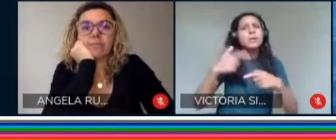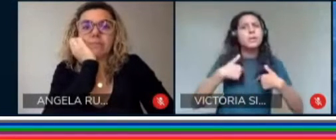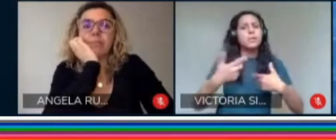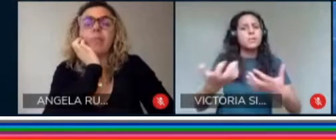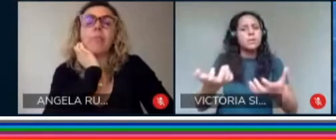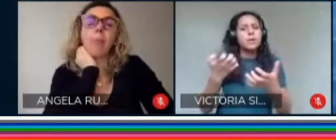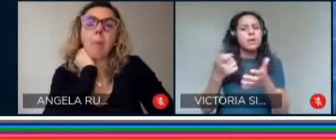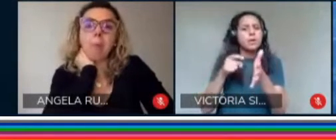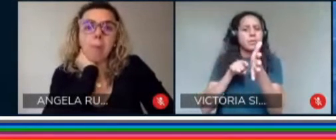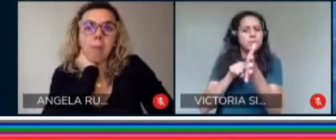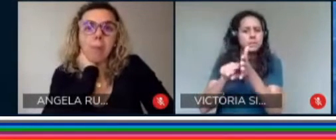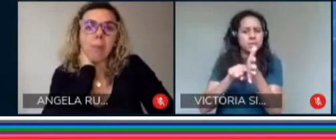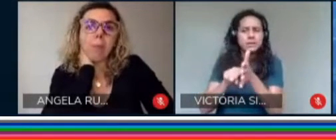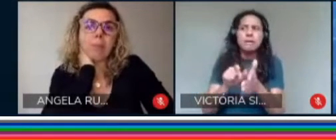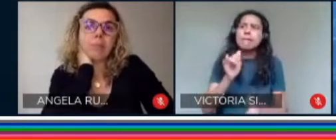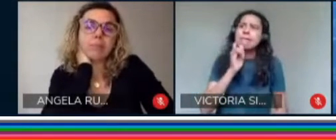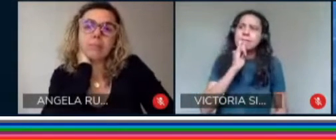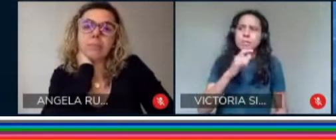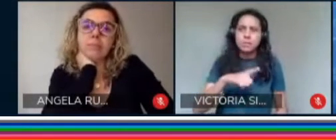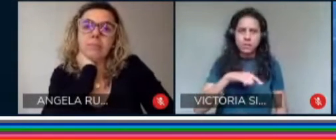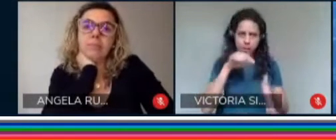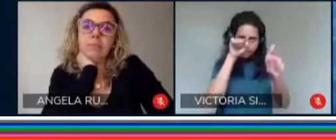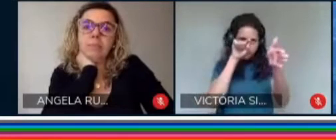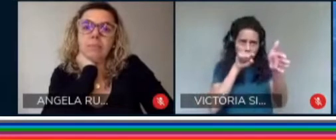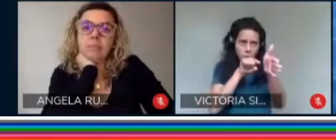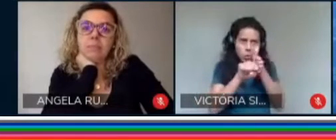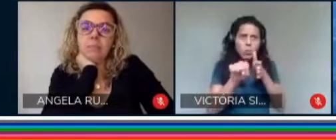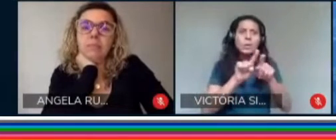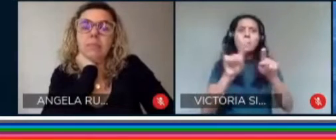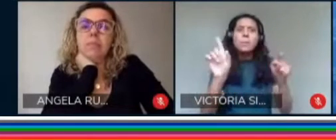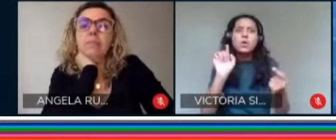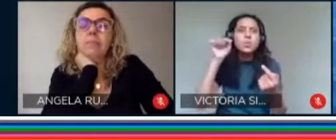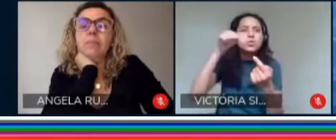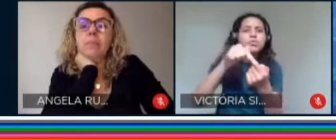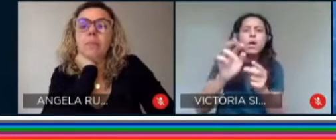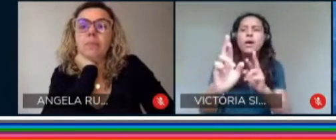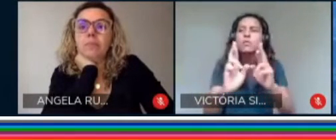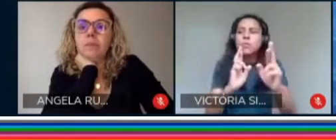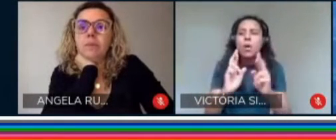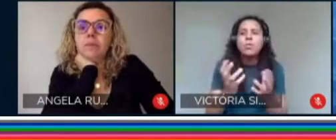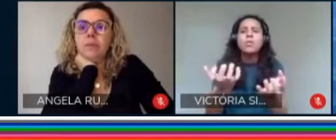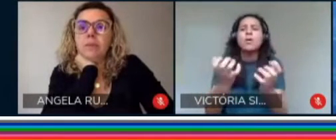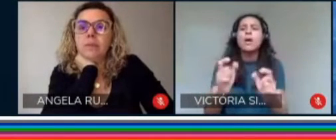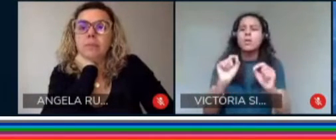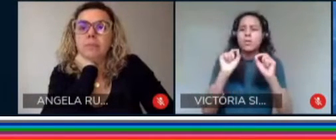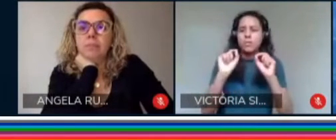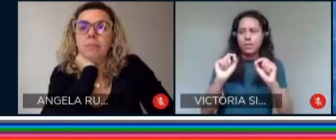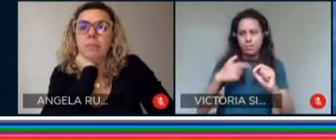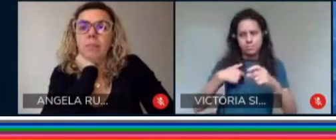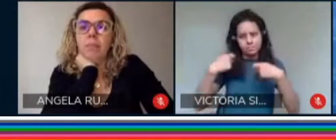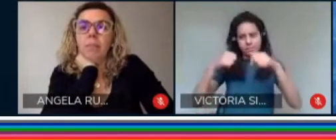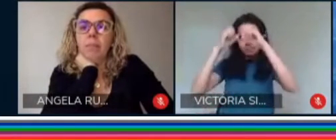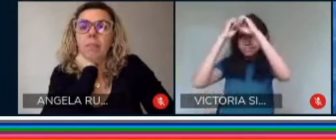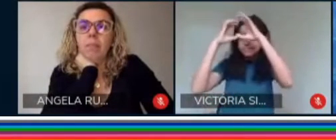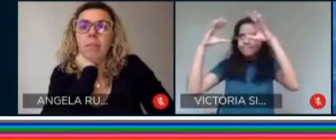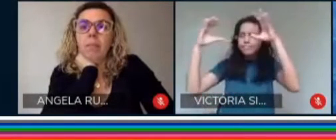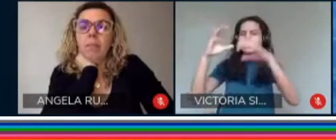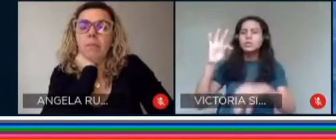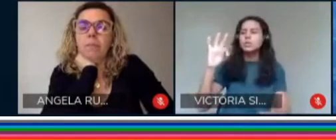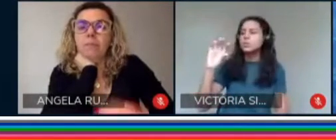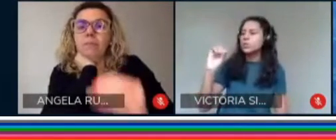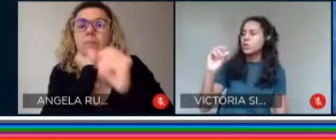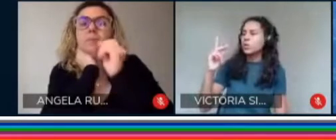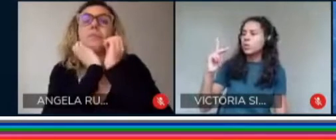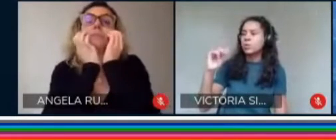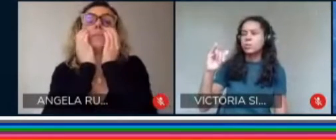as respostas que eu quero dar, né, que eu quero oferecer com o meu trabalho. Lembrando que essa parte, ela parece óbvia, mas